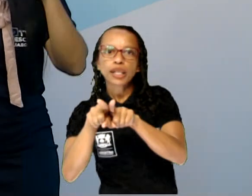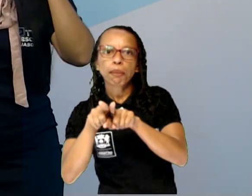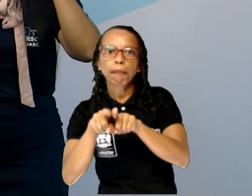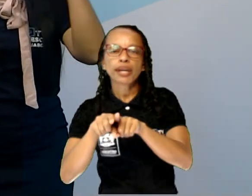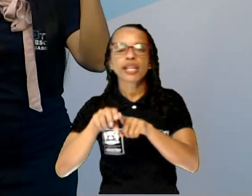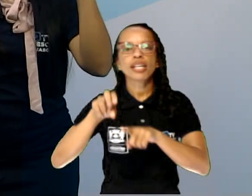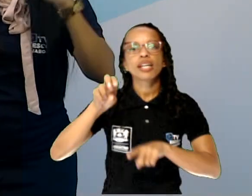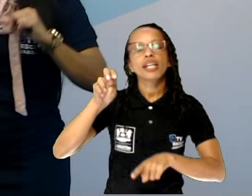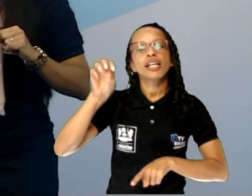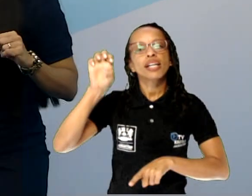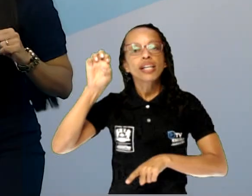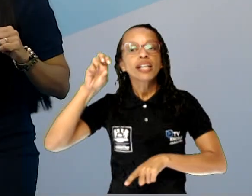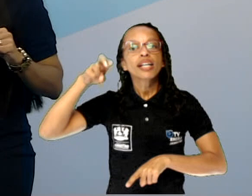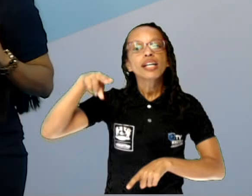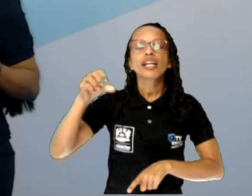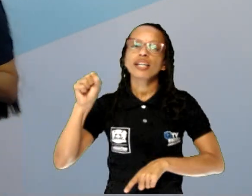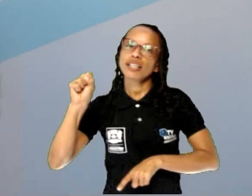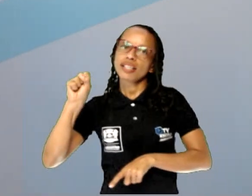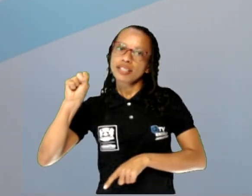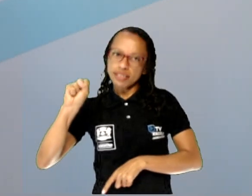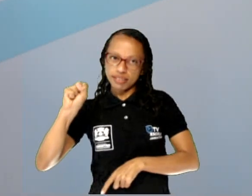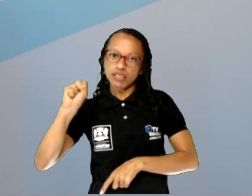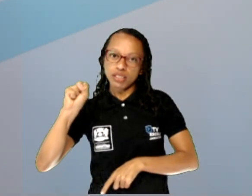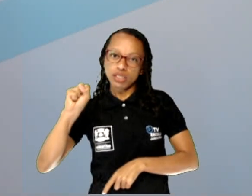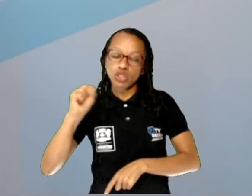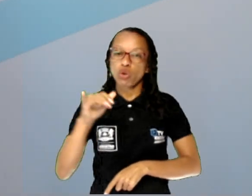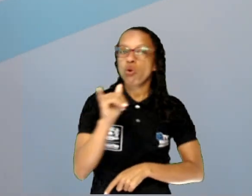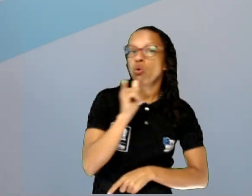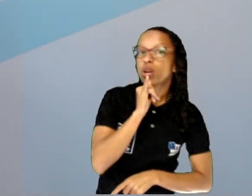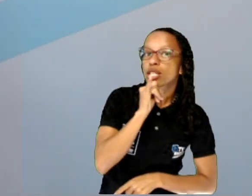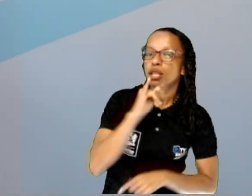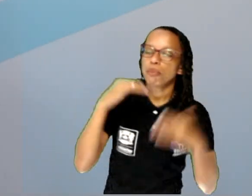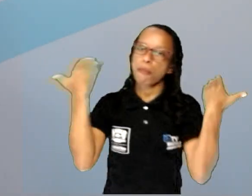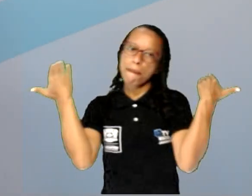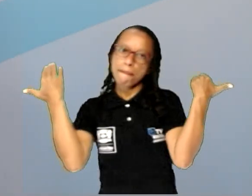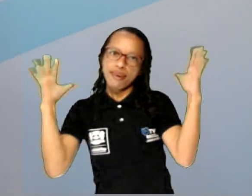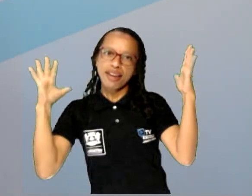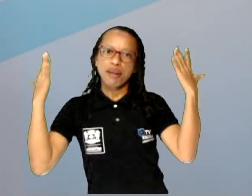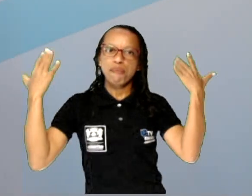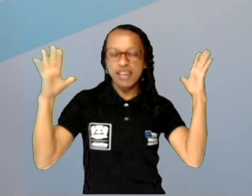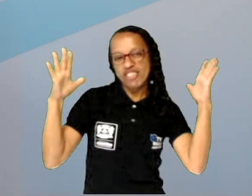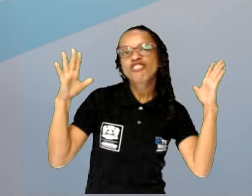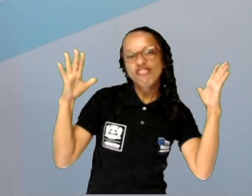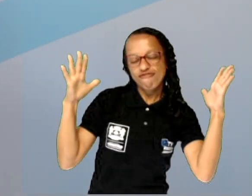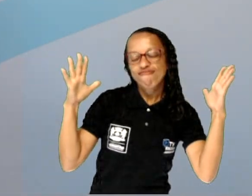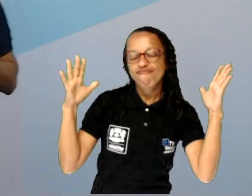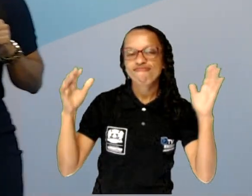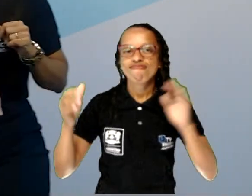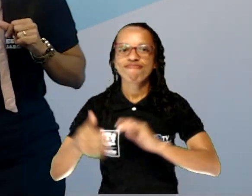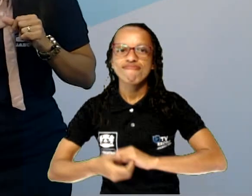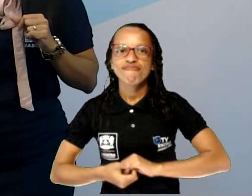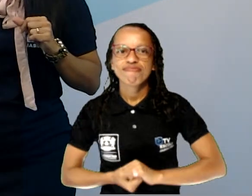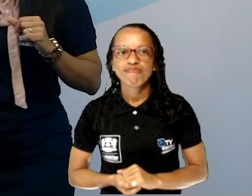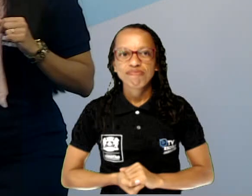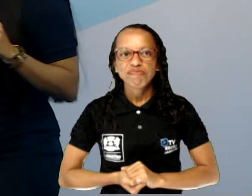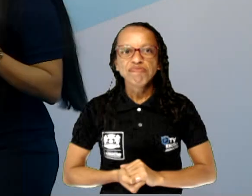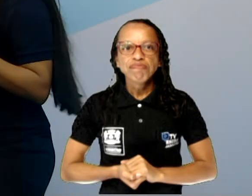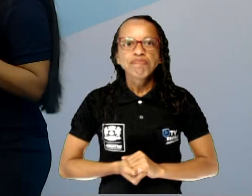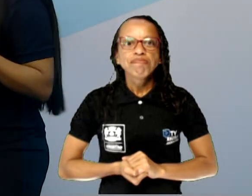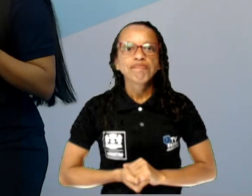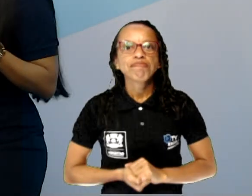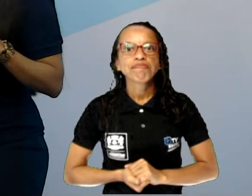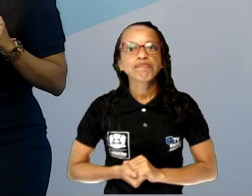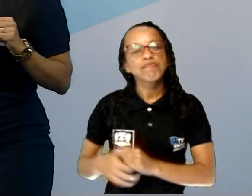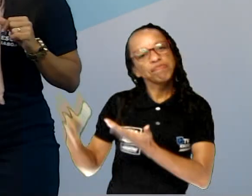palavra parabéns. Então, terminado em ENS, né, ele é acentuado. Acento